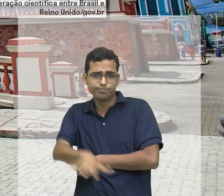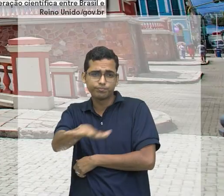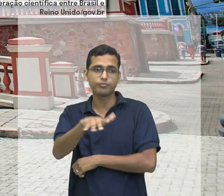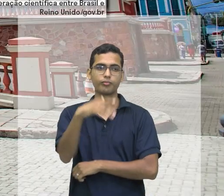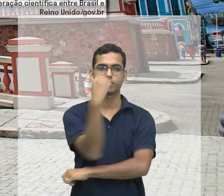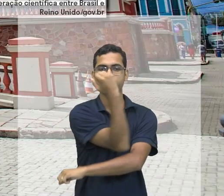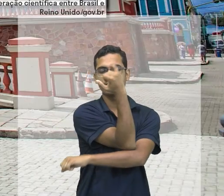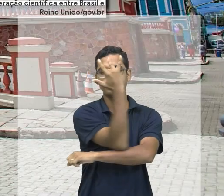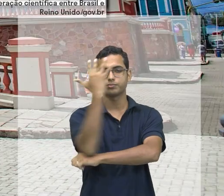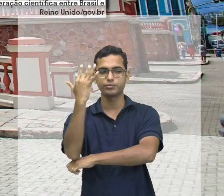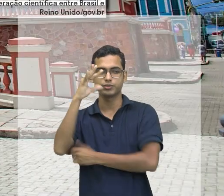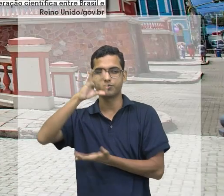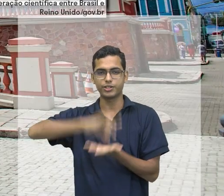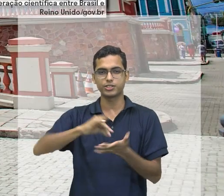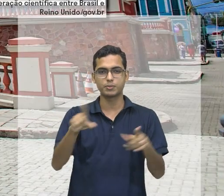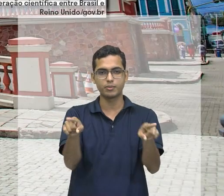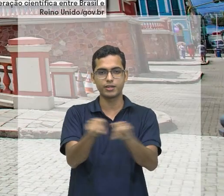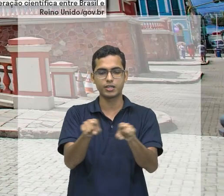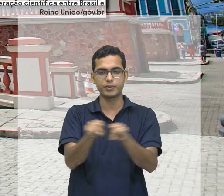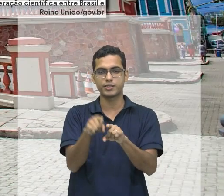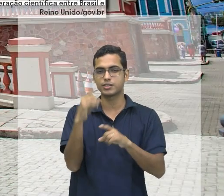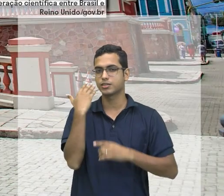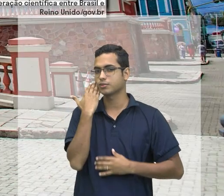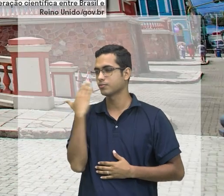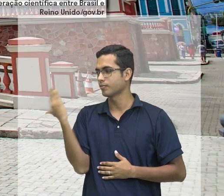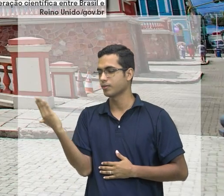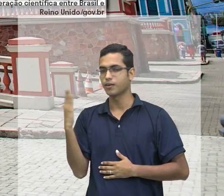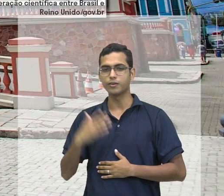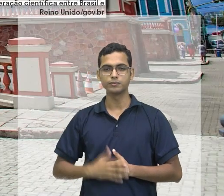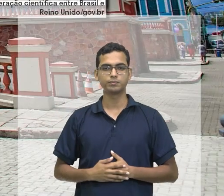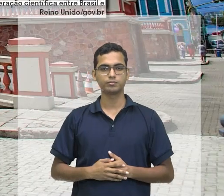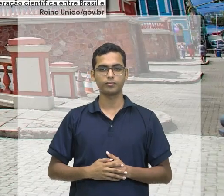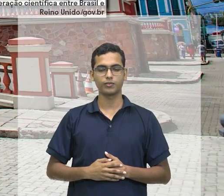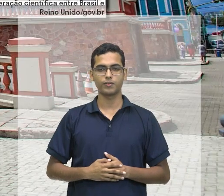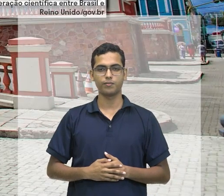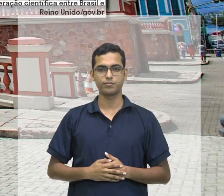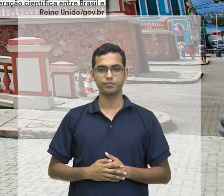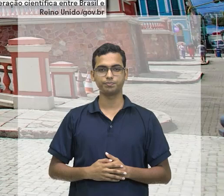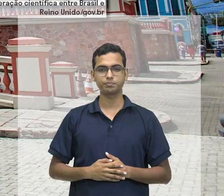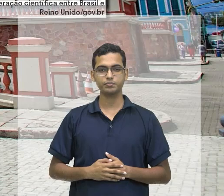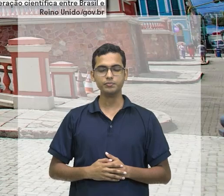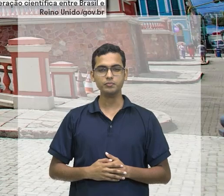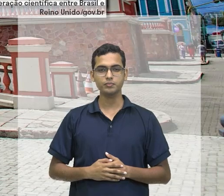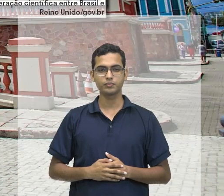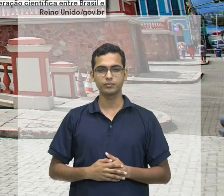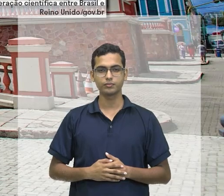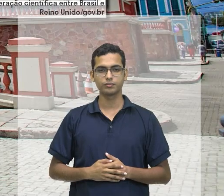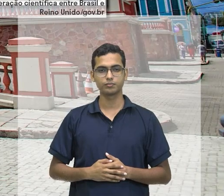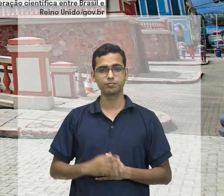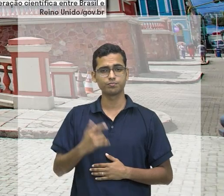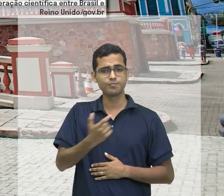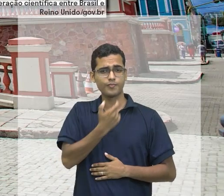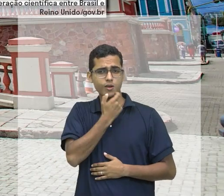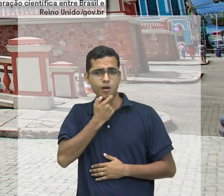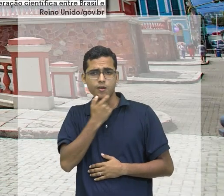Isso é muito importante. Onde que o inglês entra aí? Então, no inglês, a língua